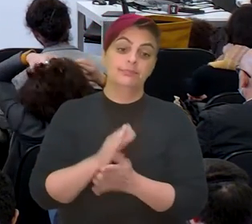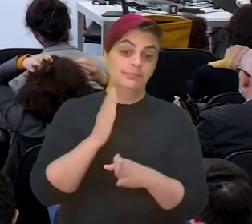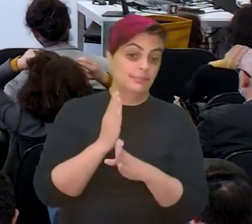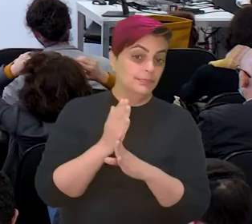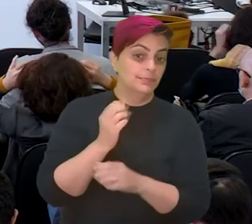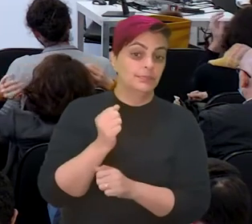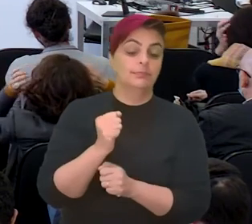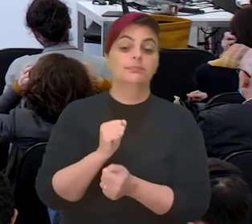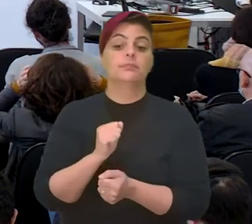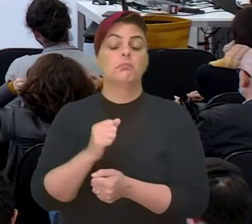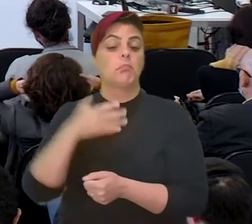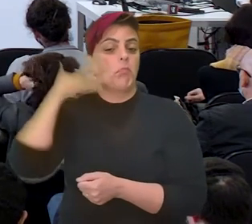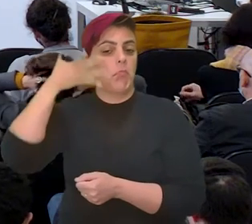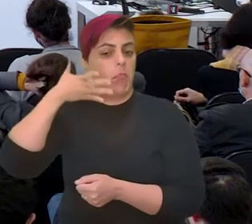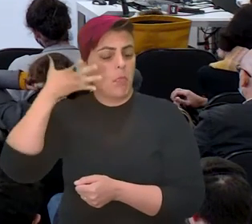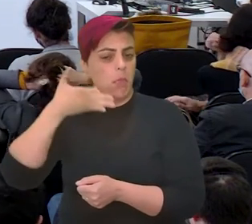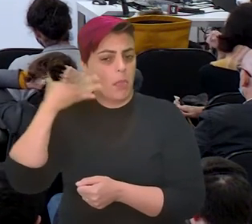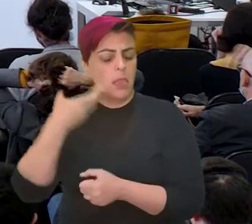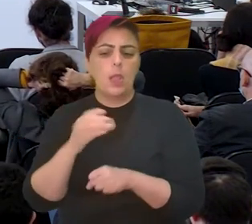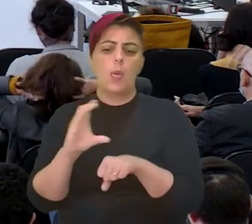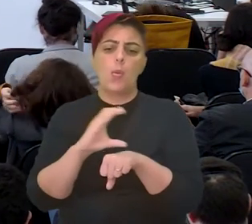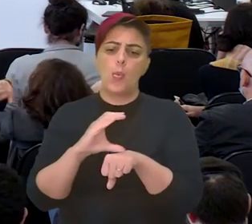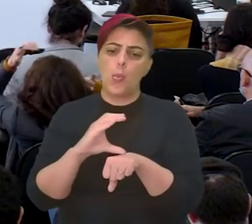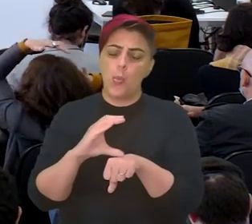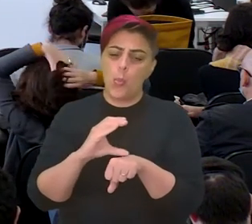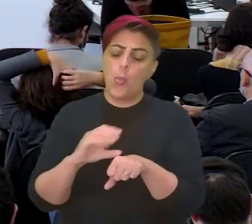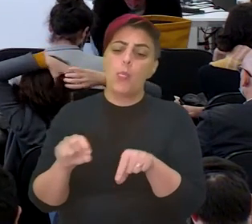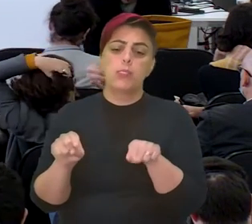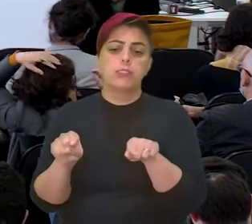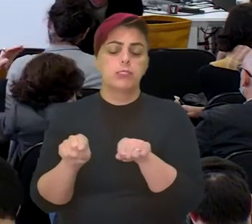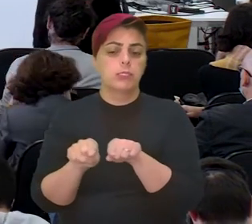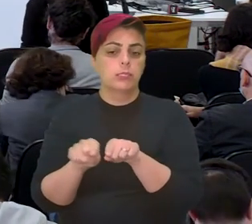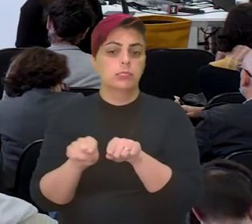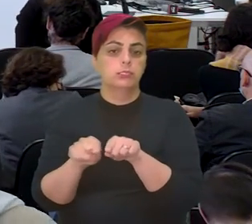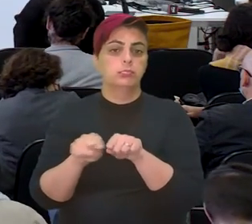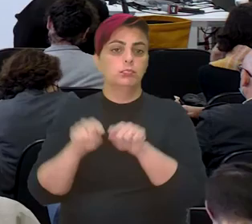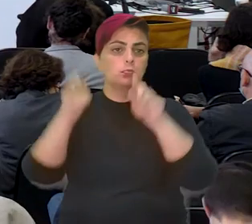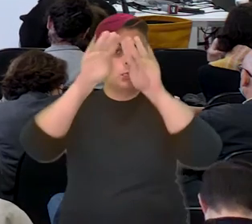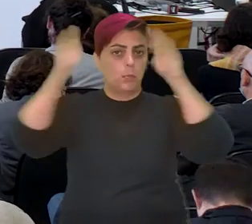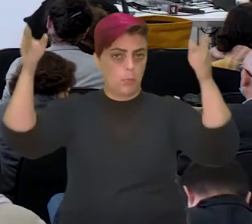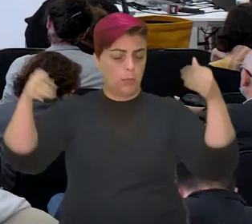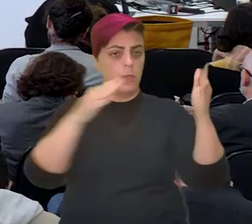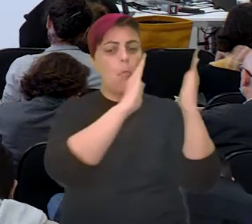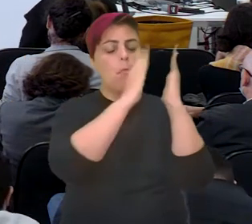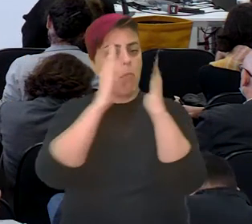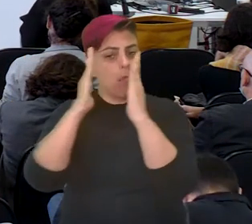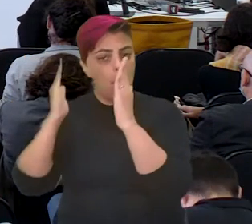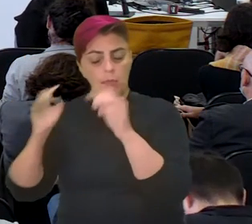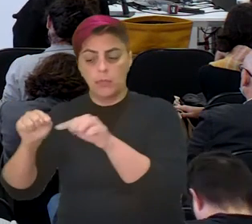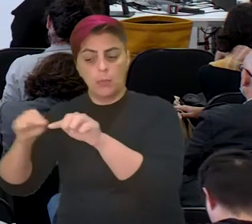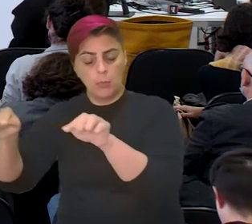como esses, cursos, palestras, workshops, uma biblioteca especializada, salas